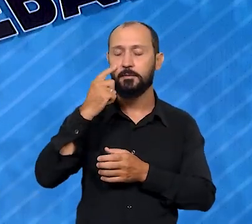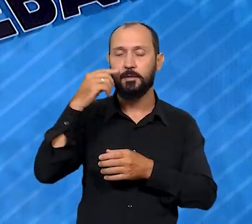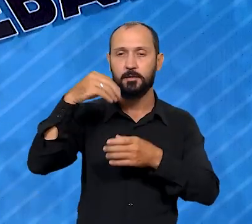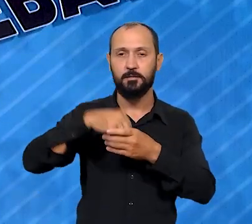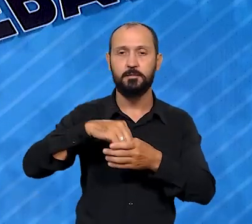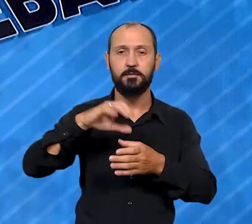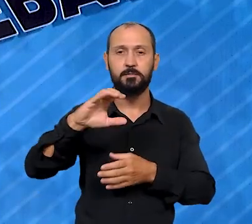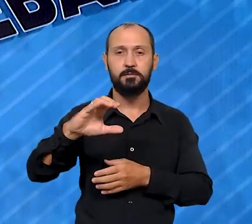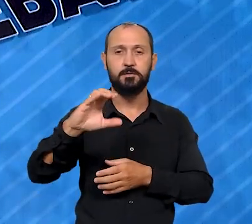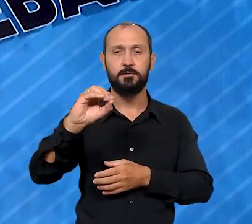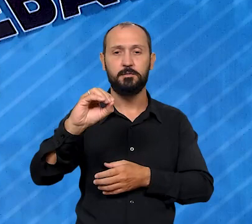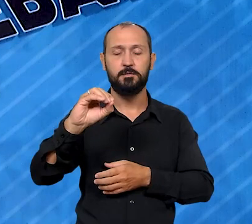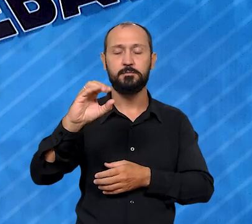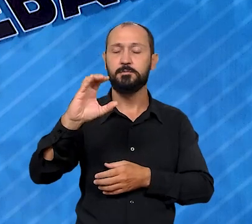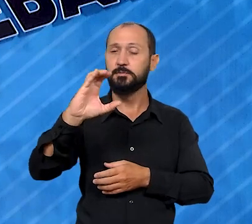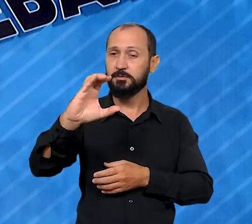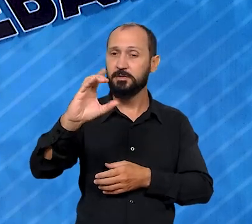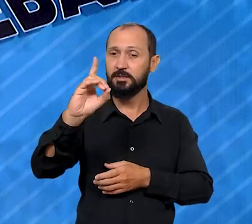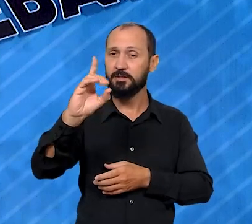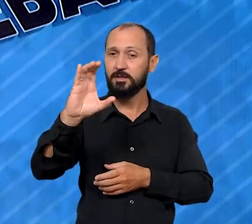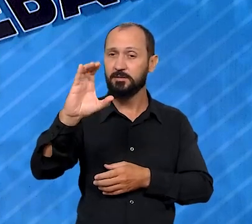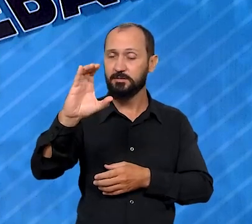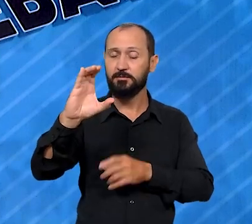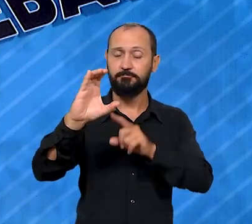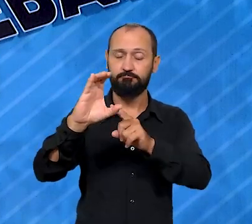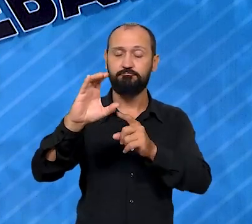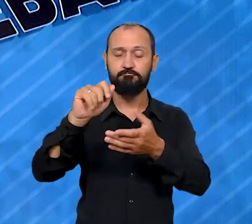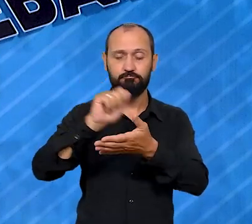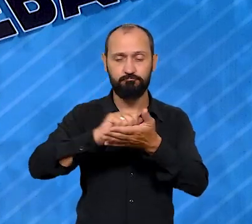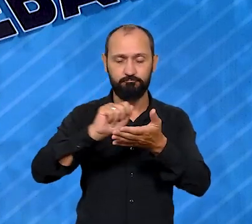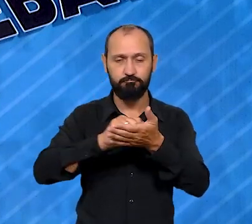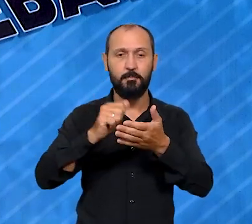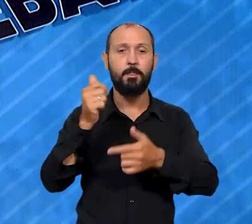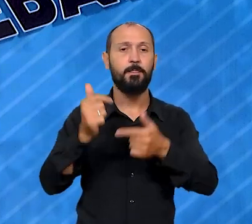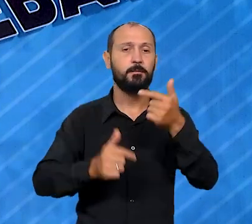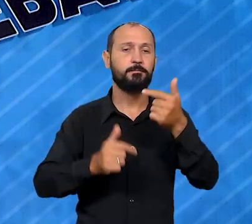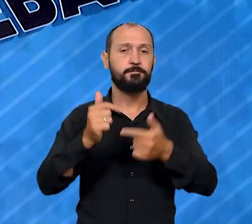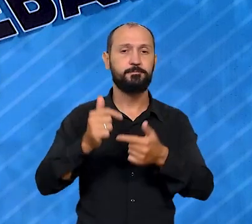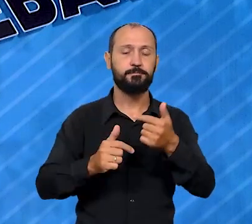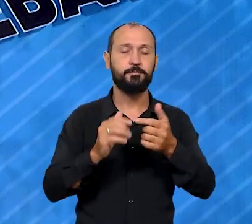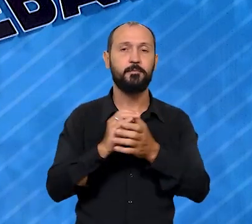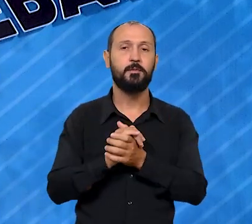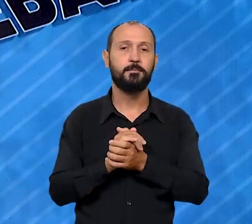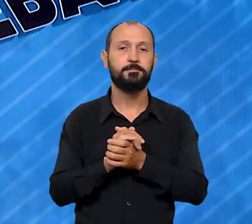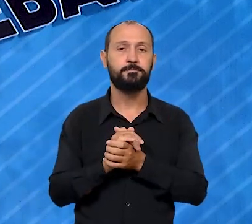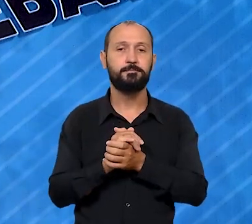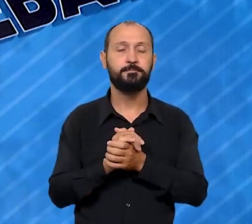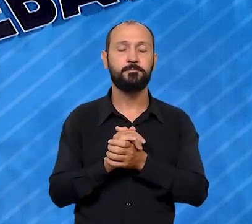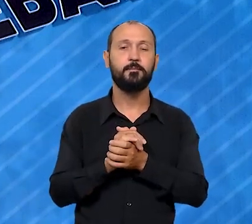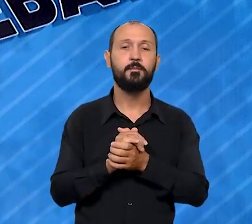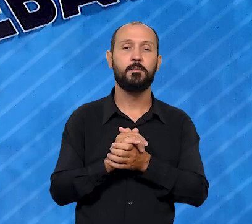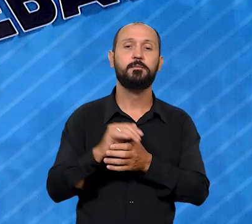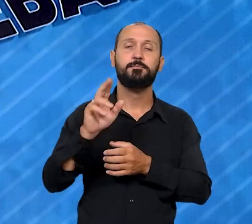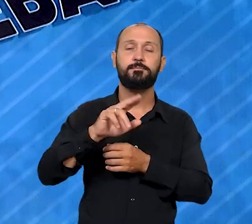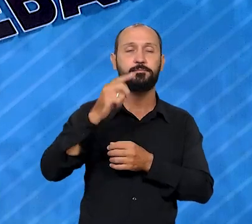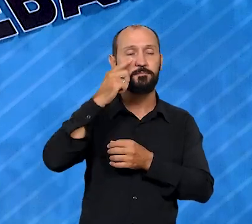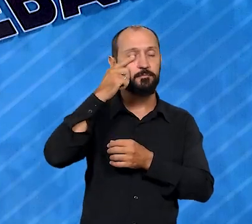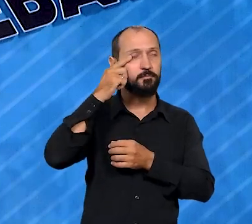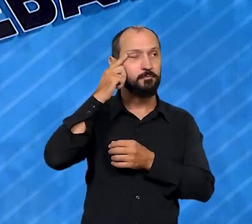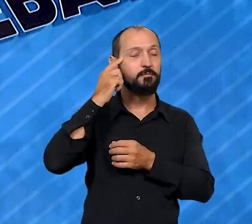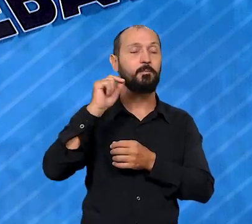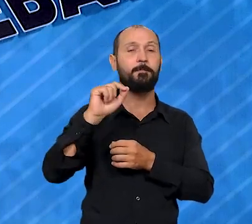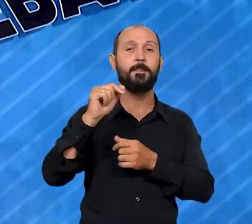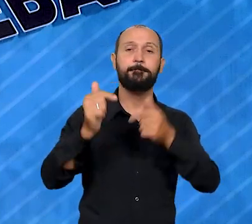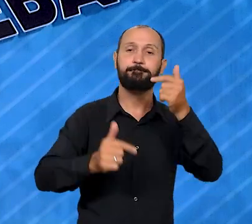Que inclusive tem previsão no próprio Código de Defesa do Consumidor. Nós temos, por questão de políticas, né,